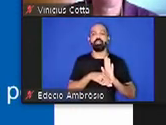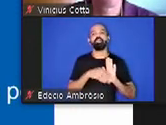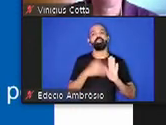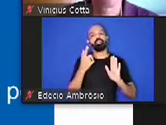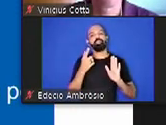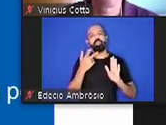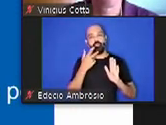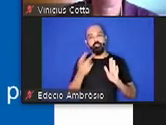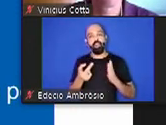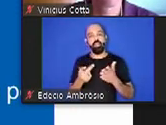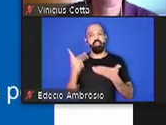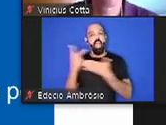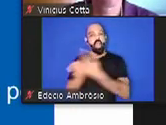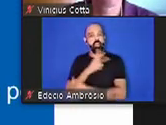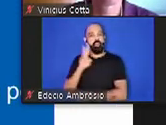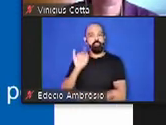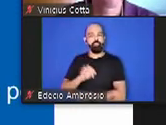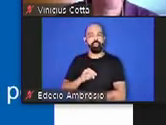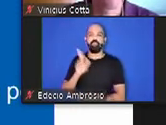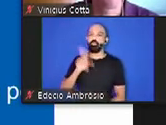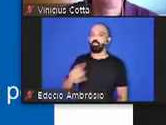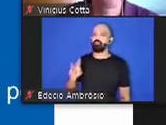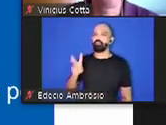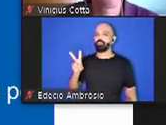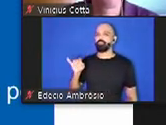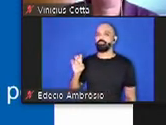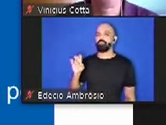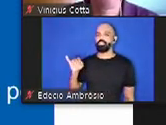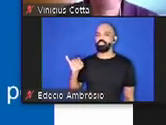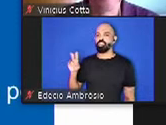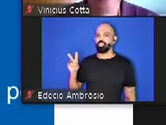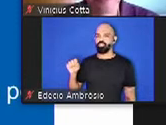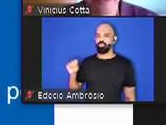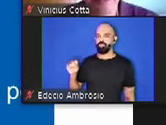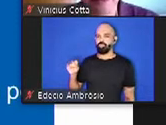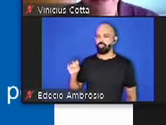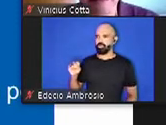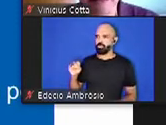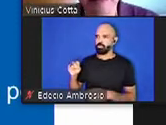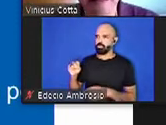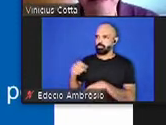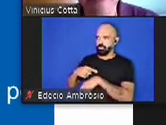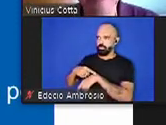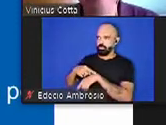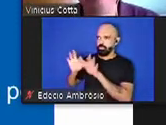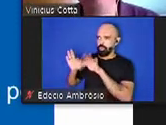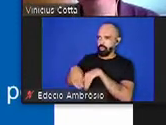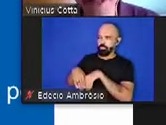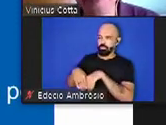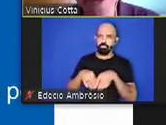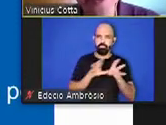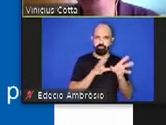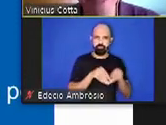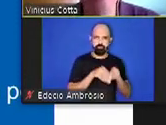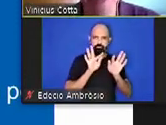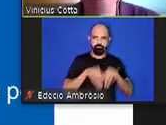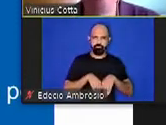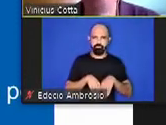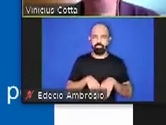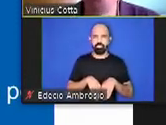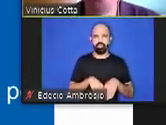que eu mencionei. Professor Vinícius, pode me sinalizar se o meu tempo acabou? Só para eu fazer aqui um fechamento? Pode